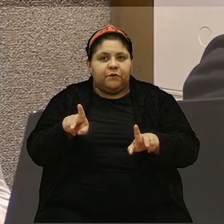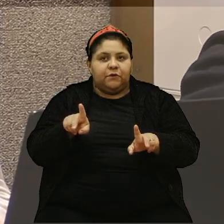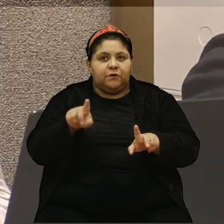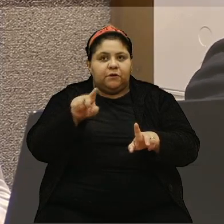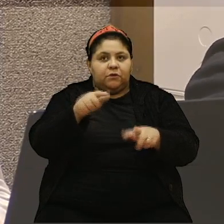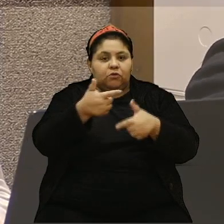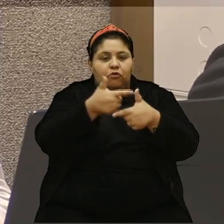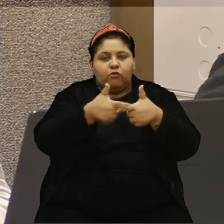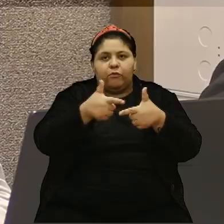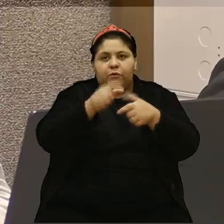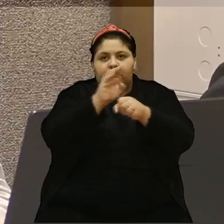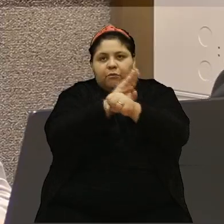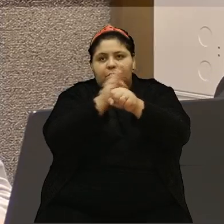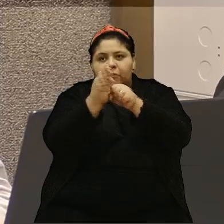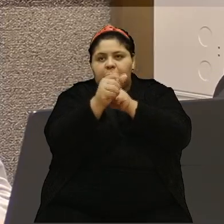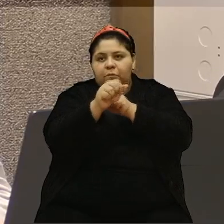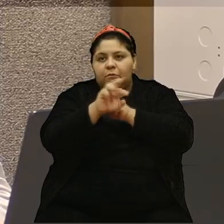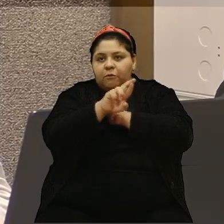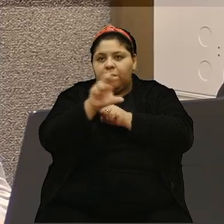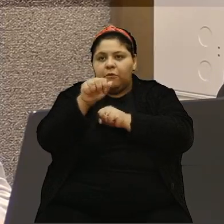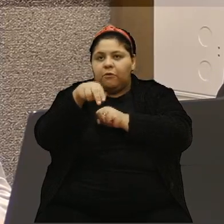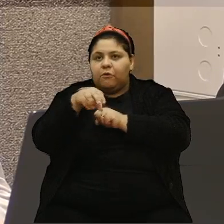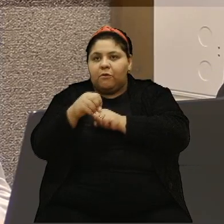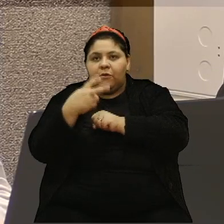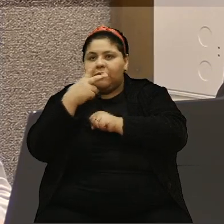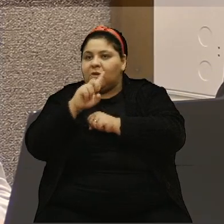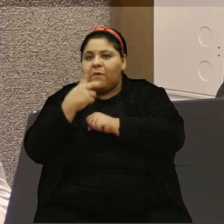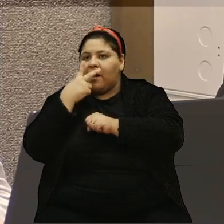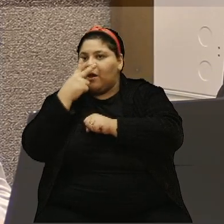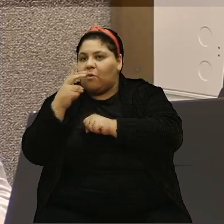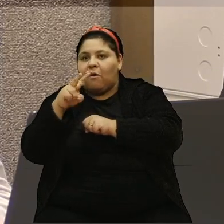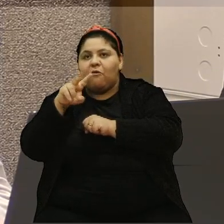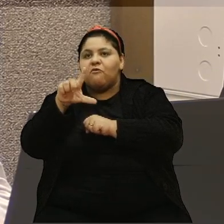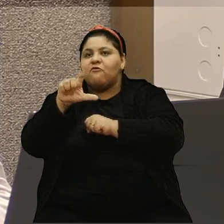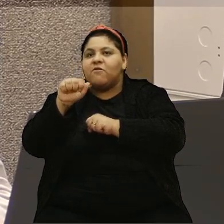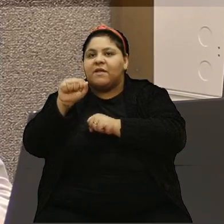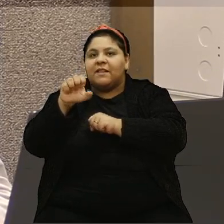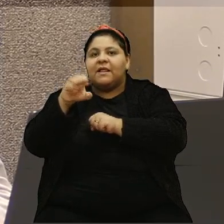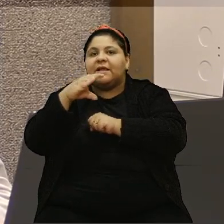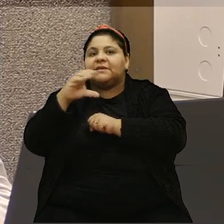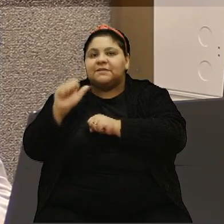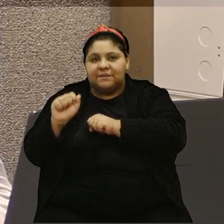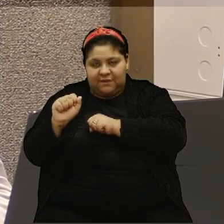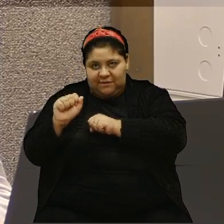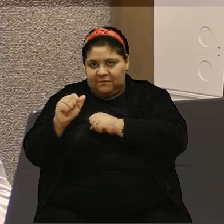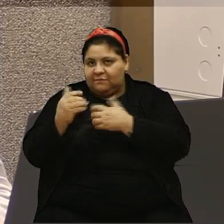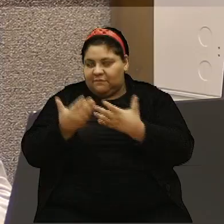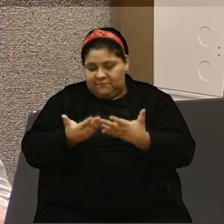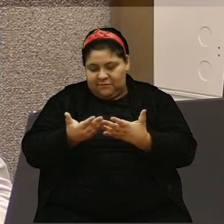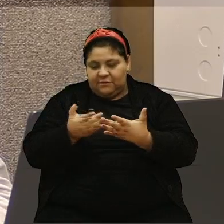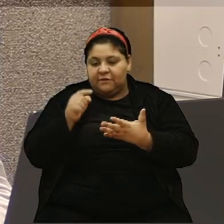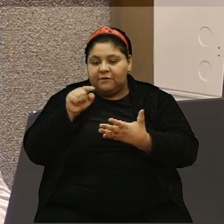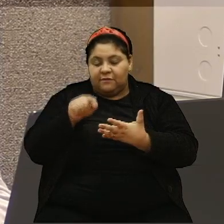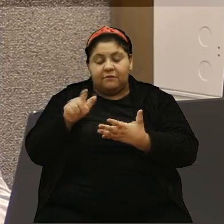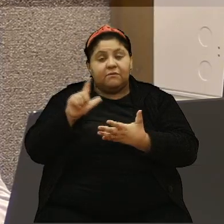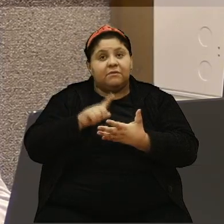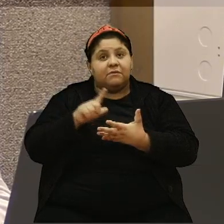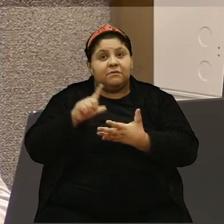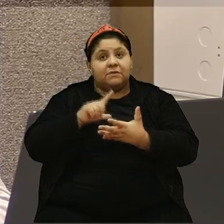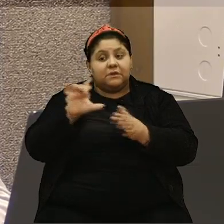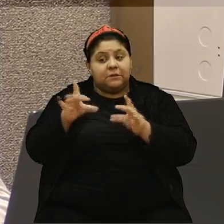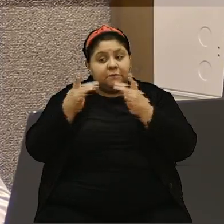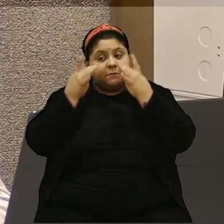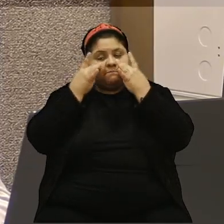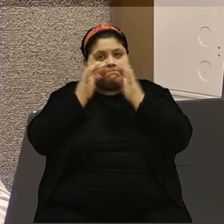do Serrano, não são os mesmos de Vila Seca e de Fazenda Souza. Tá? Então, isso a gente tem que ter uma atenção